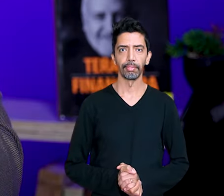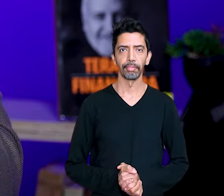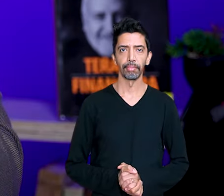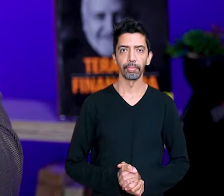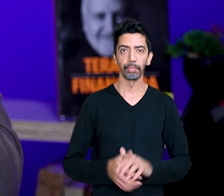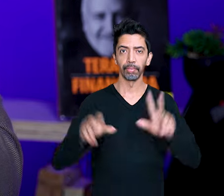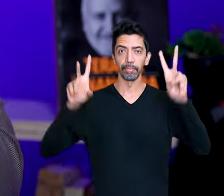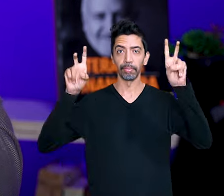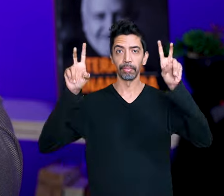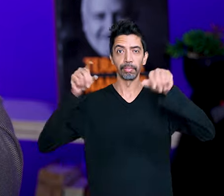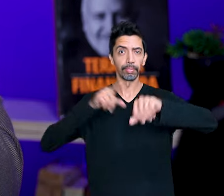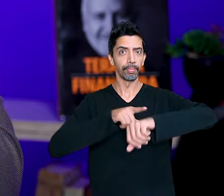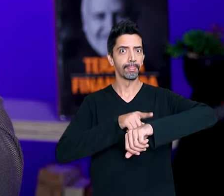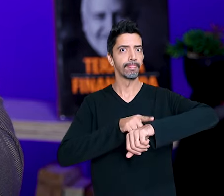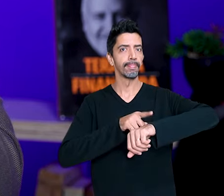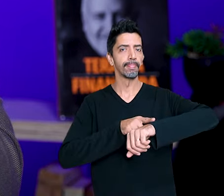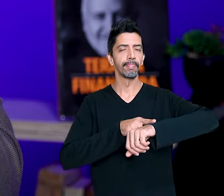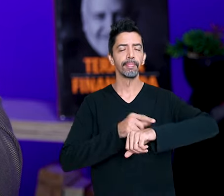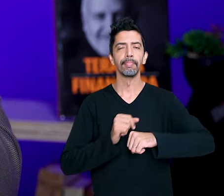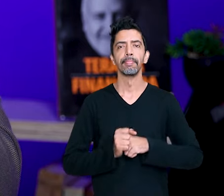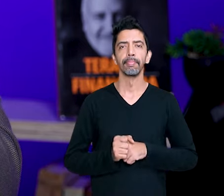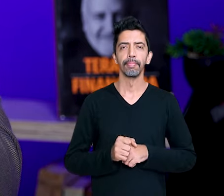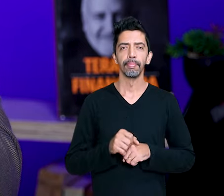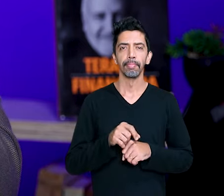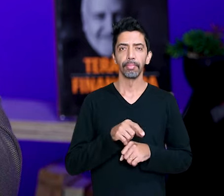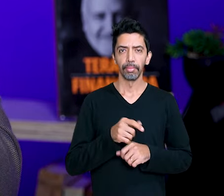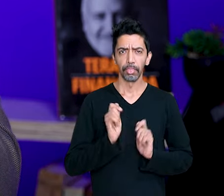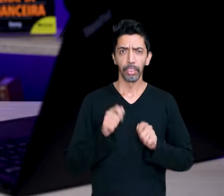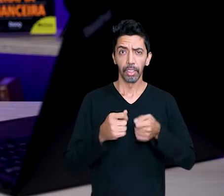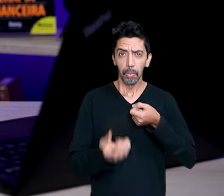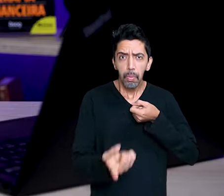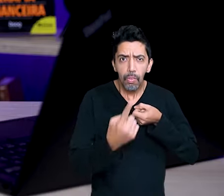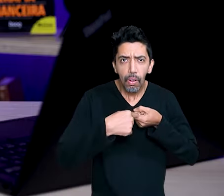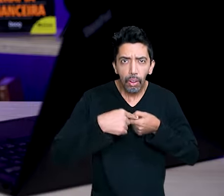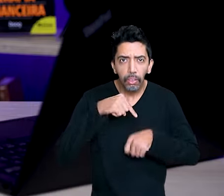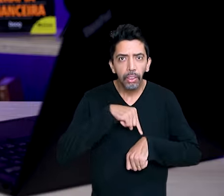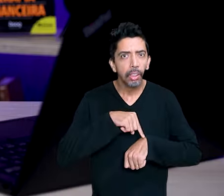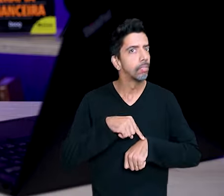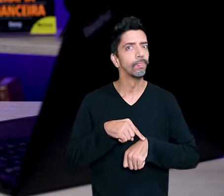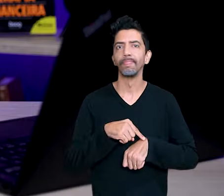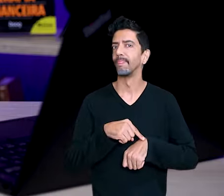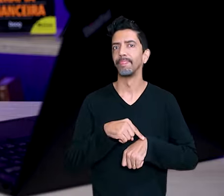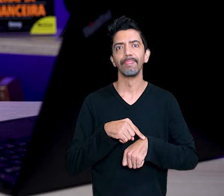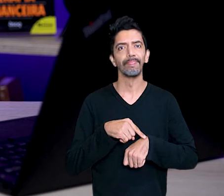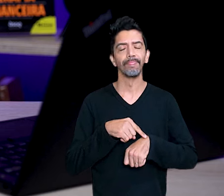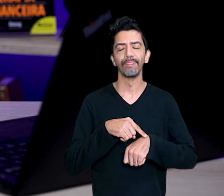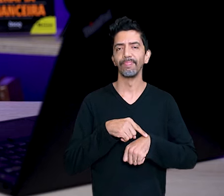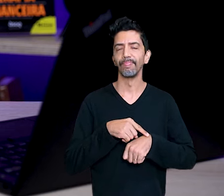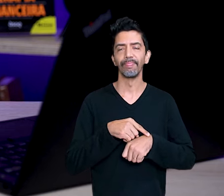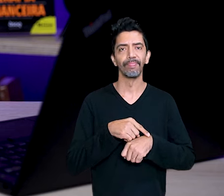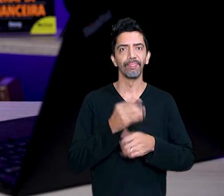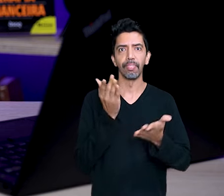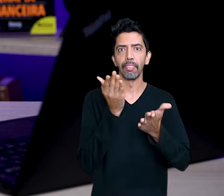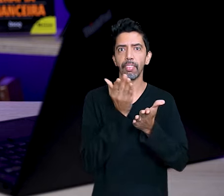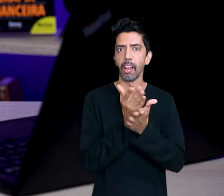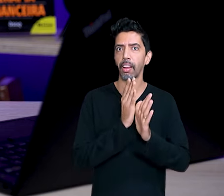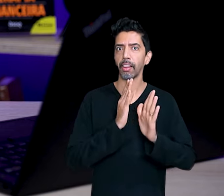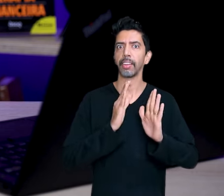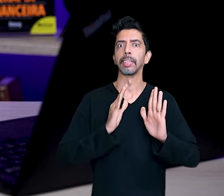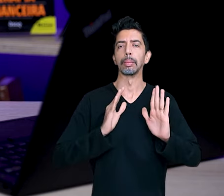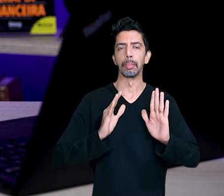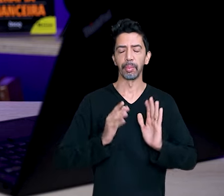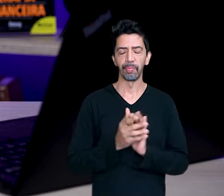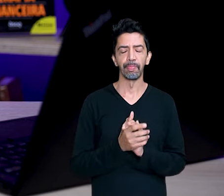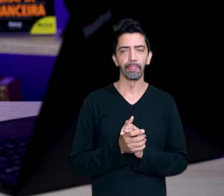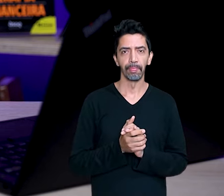O tempo, um agente não renovável, um combustível que se esgota, é finito. Para